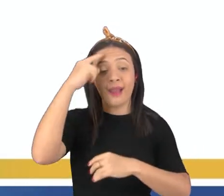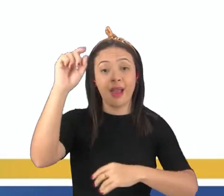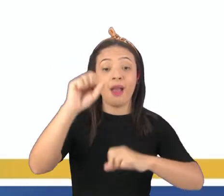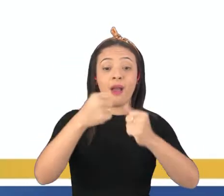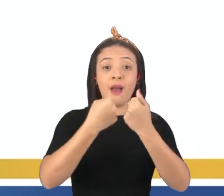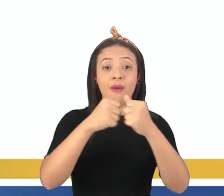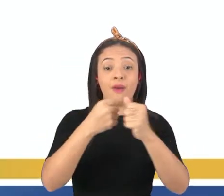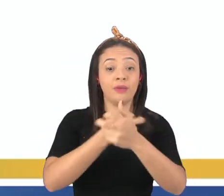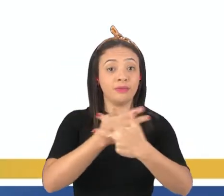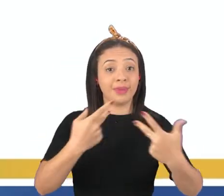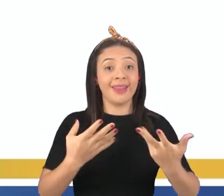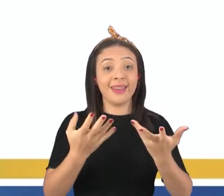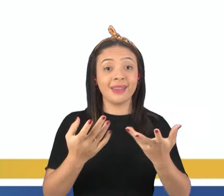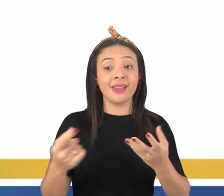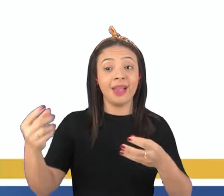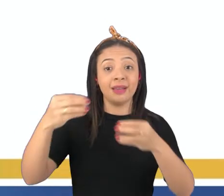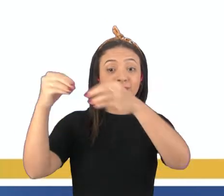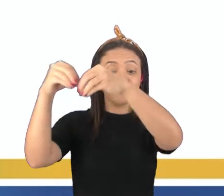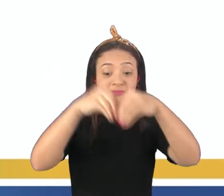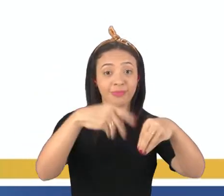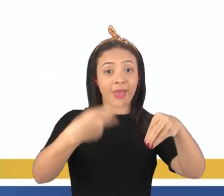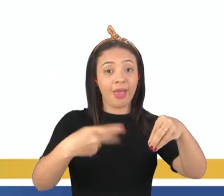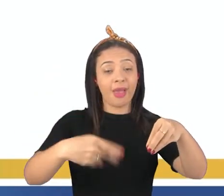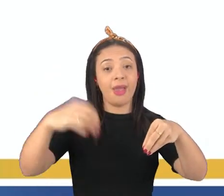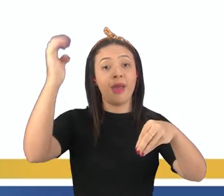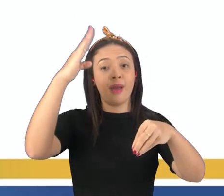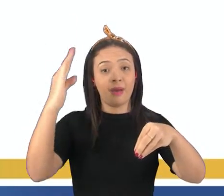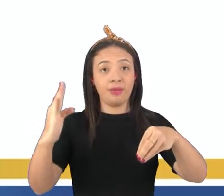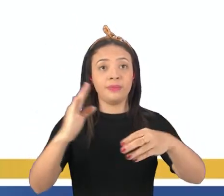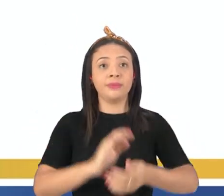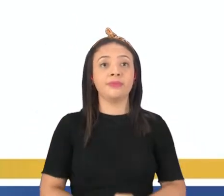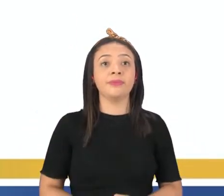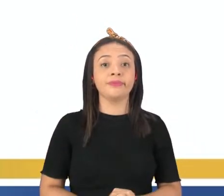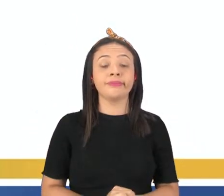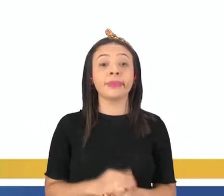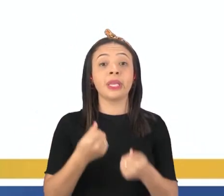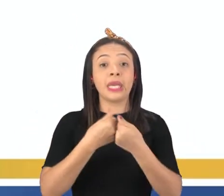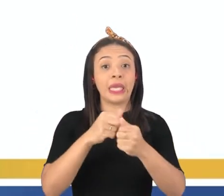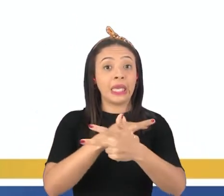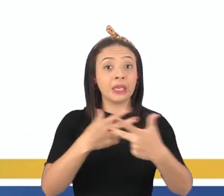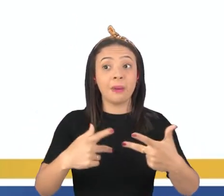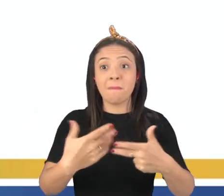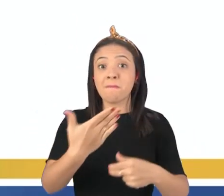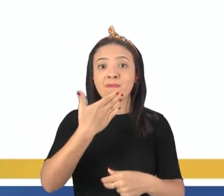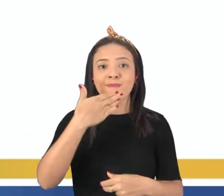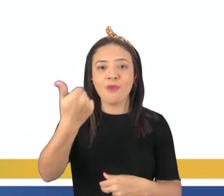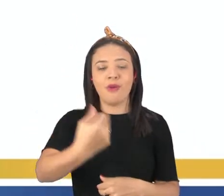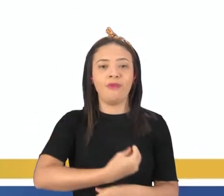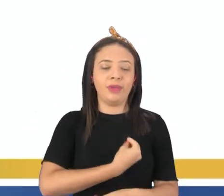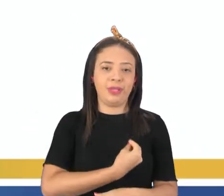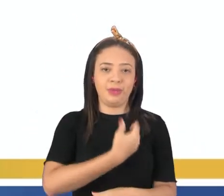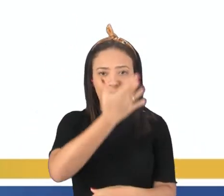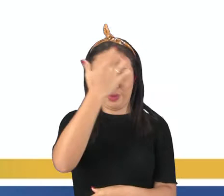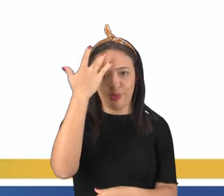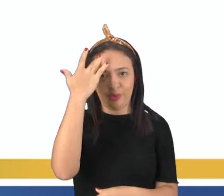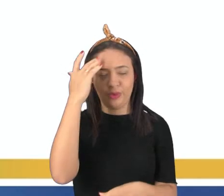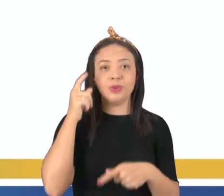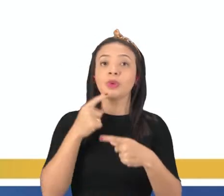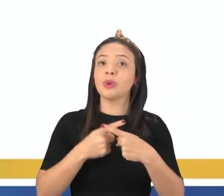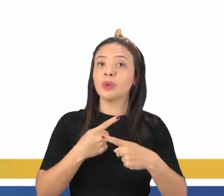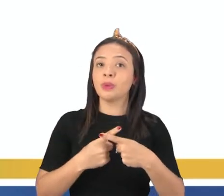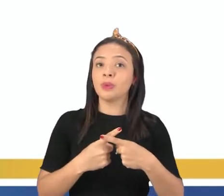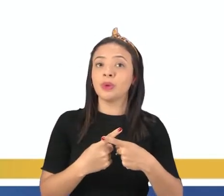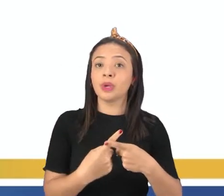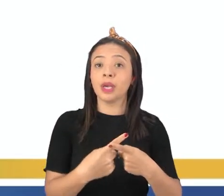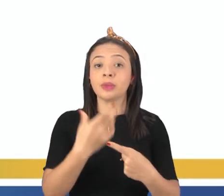de vir para o país. O automóvel provocou uma revolução no cotidiano das pessoas, visto que redefiniu, de certa forma,